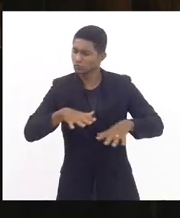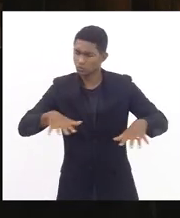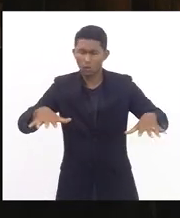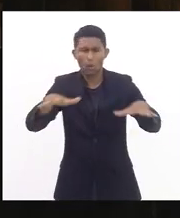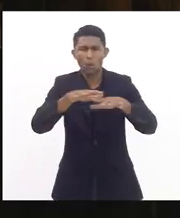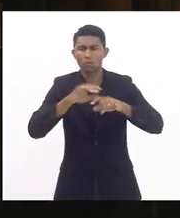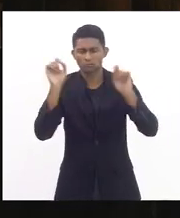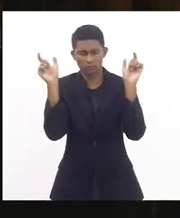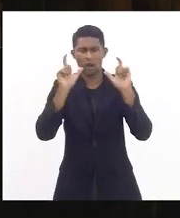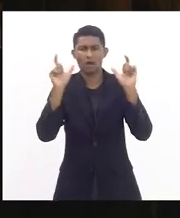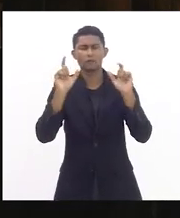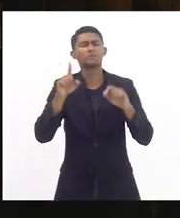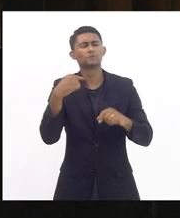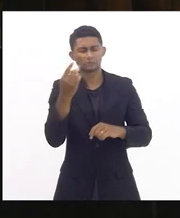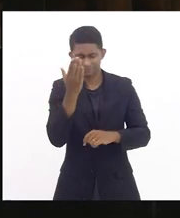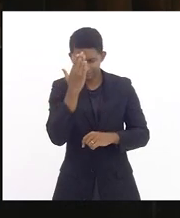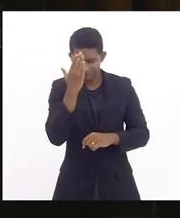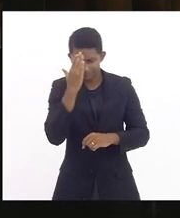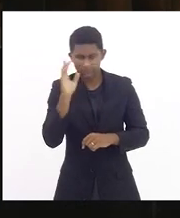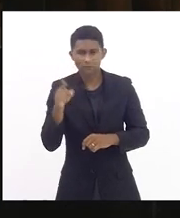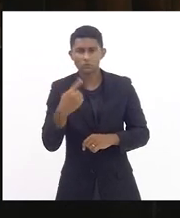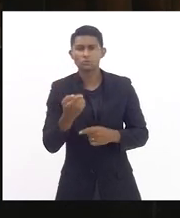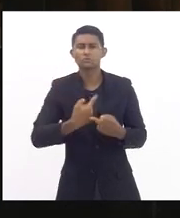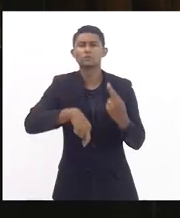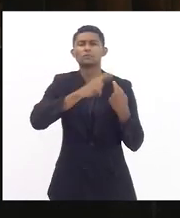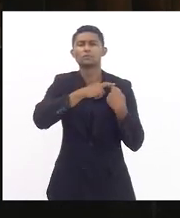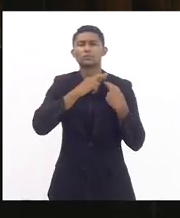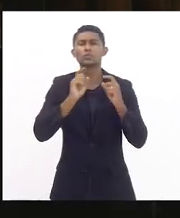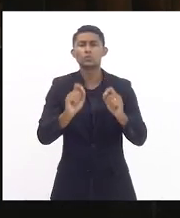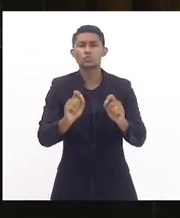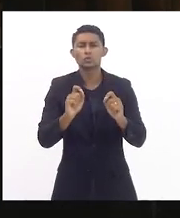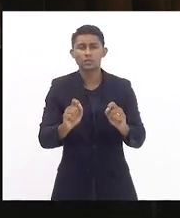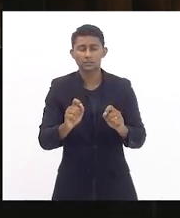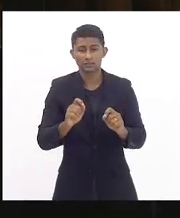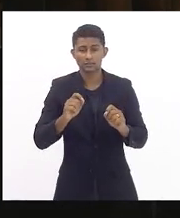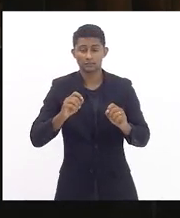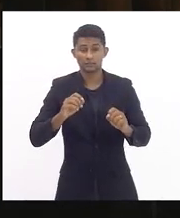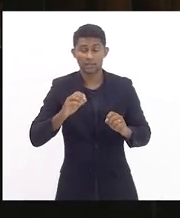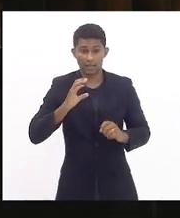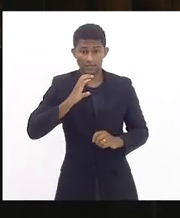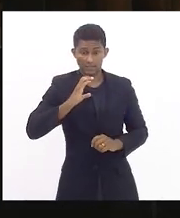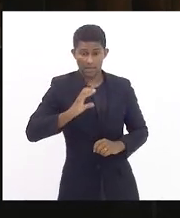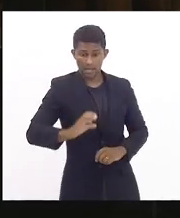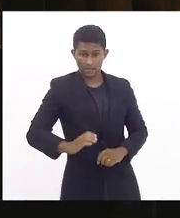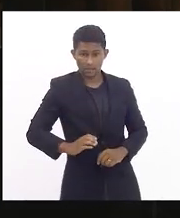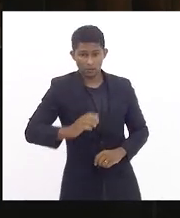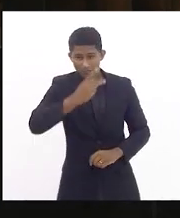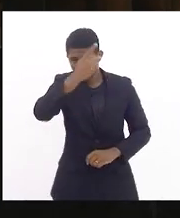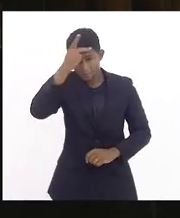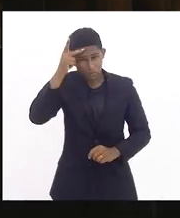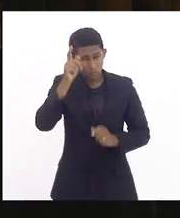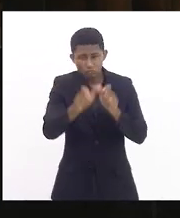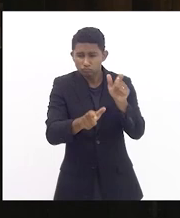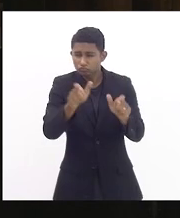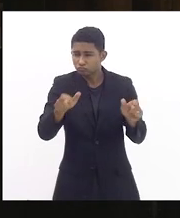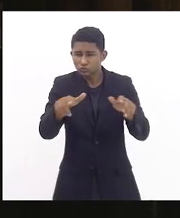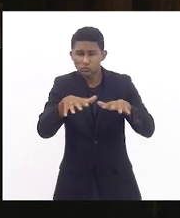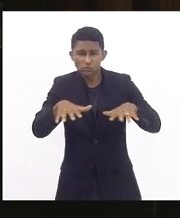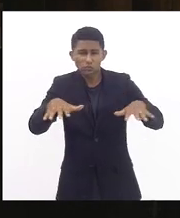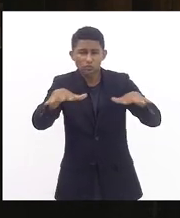é defender todo cidadão de bem, como as crianças. A gente sabe